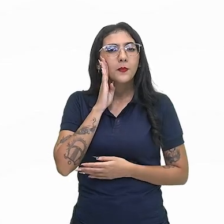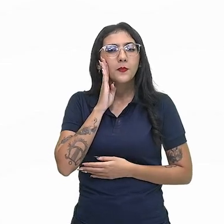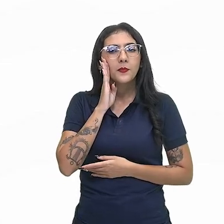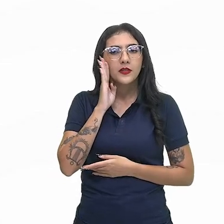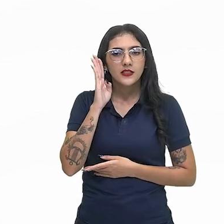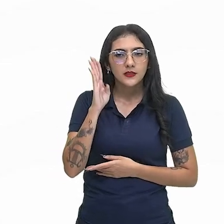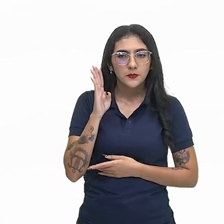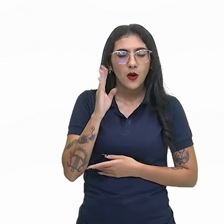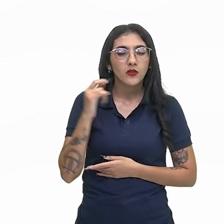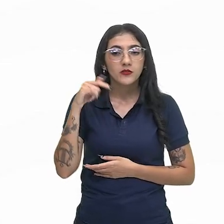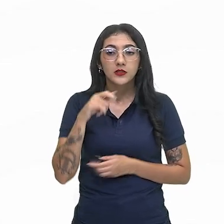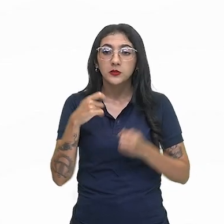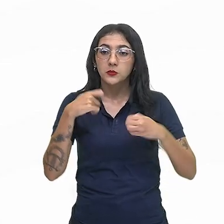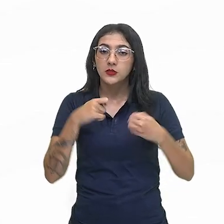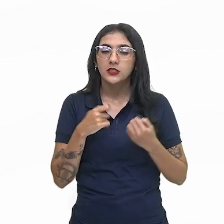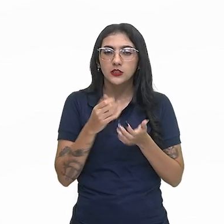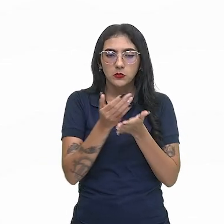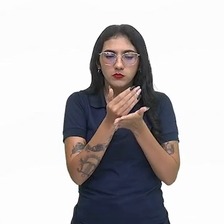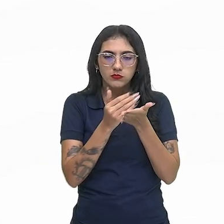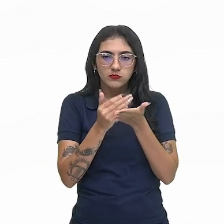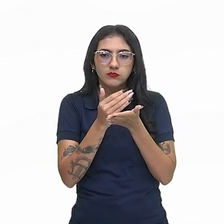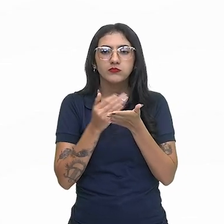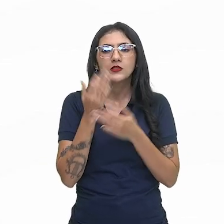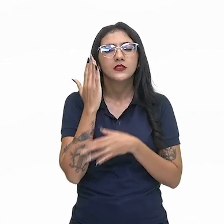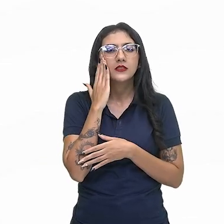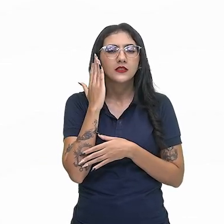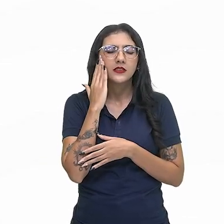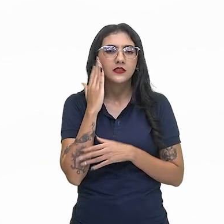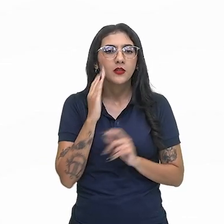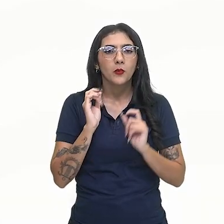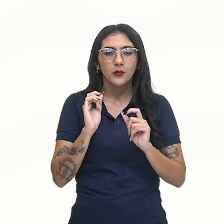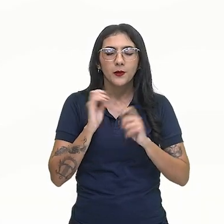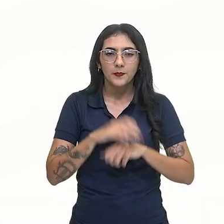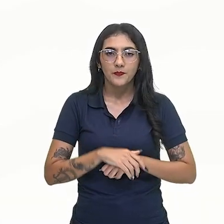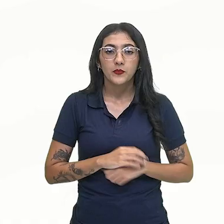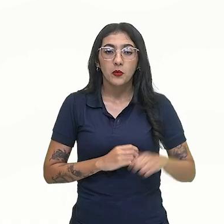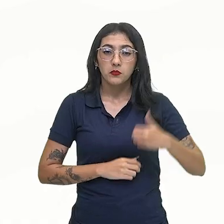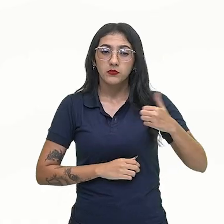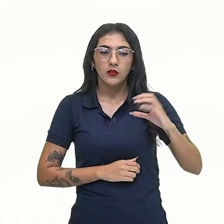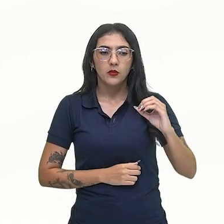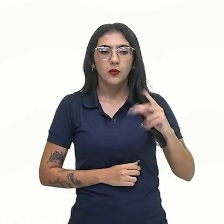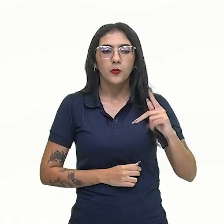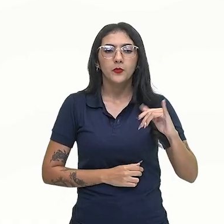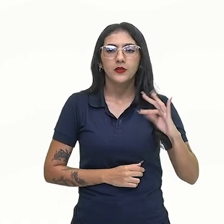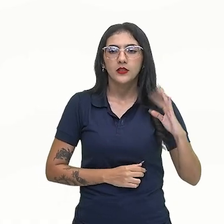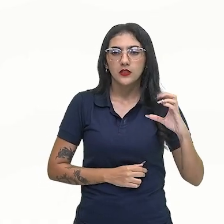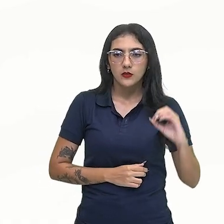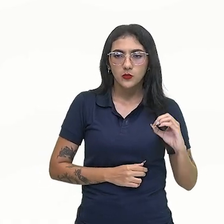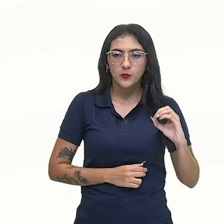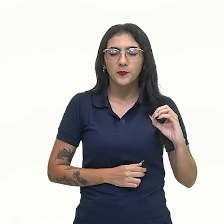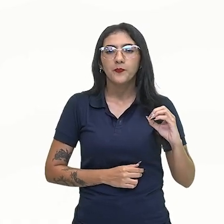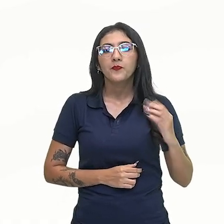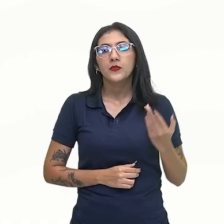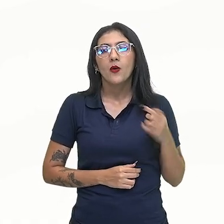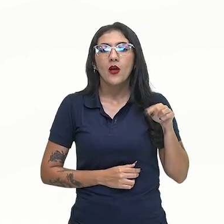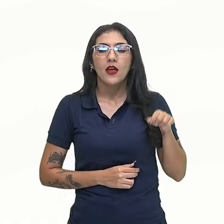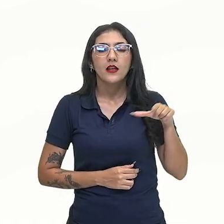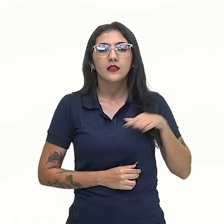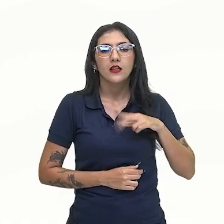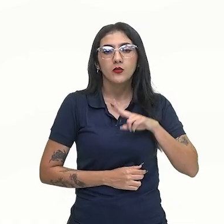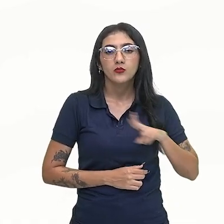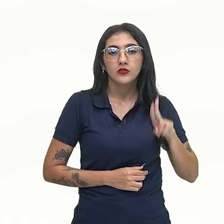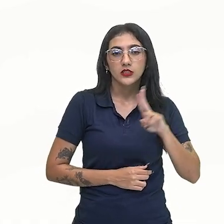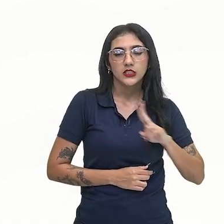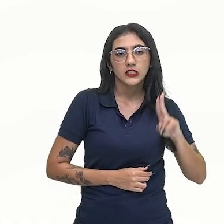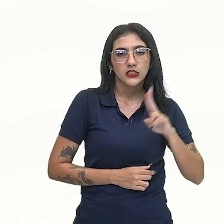vocês precisam anotar aí com relação a esses dois tipos de microscopia é que o microscópio óptico, ele utiliza